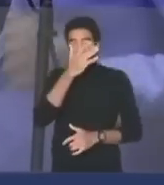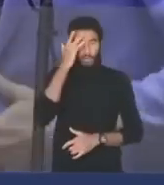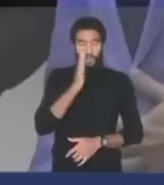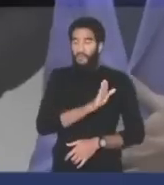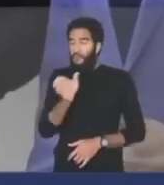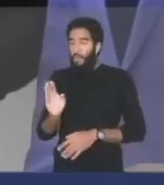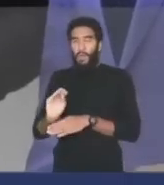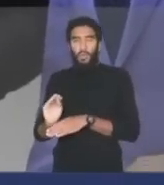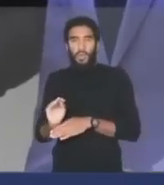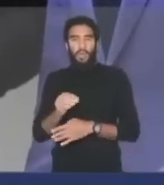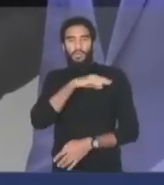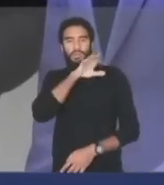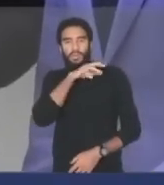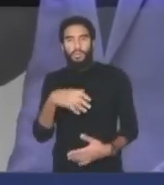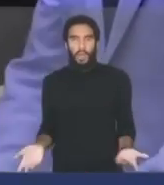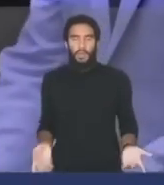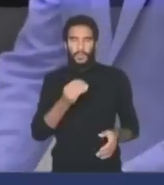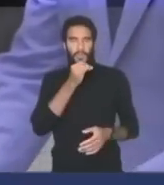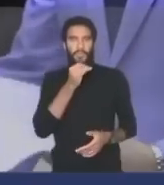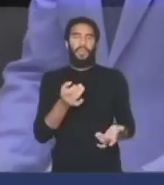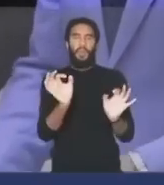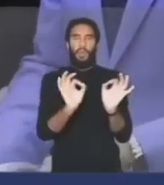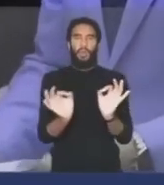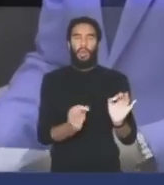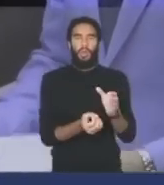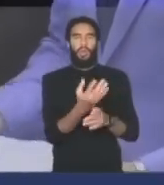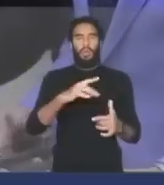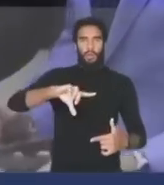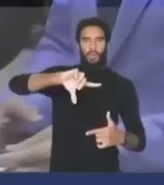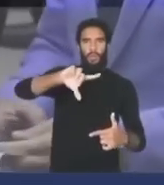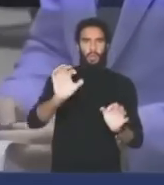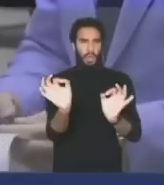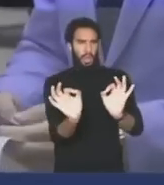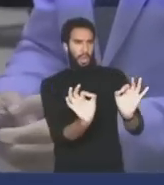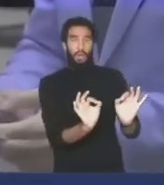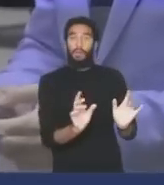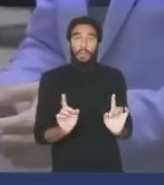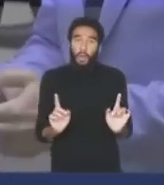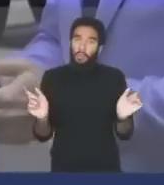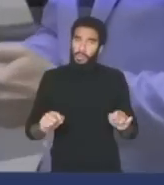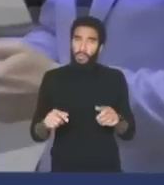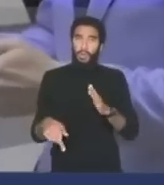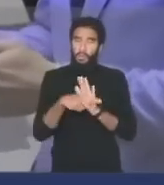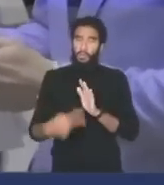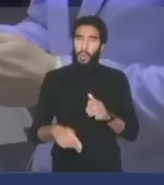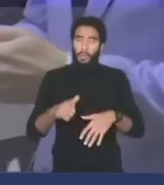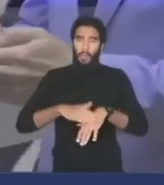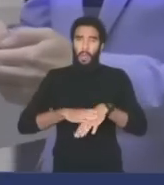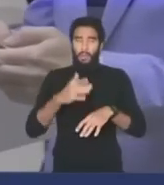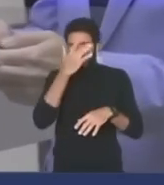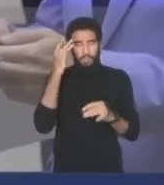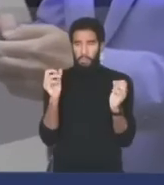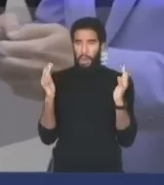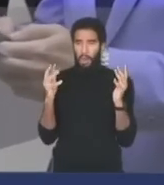seus animais. Não há que se falar também da confecção de um cartaz muito bem elaborado. Pode ser feito com a própria mão. Pode ser feito inserir